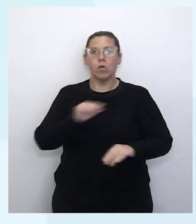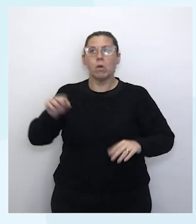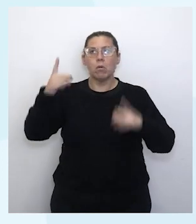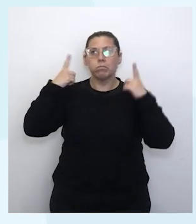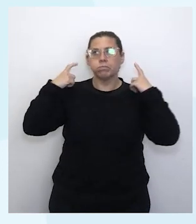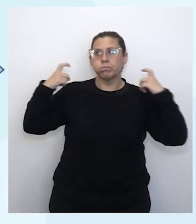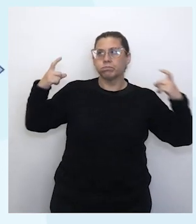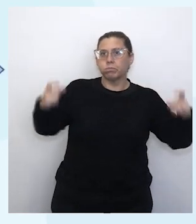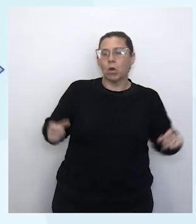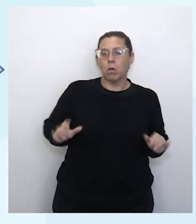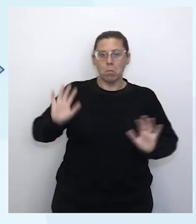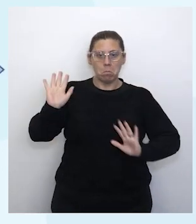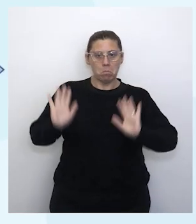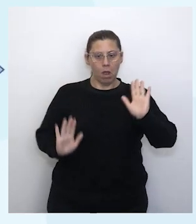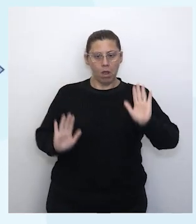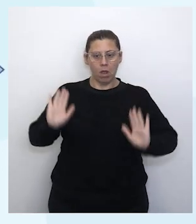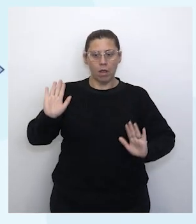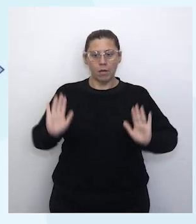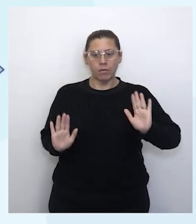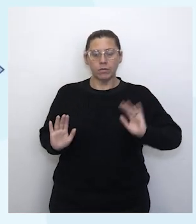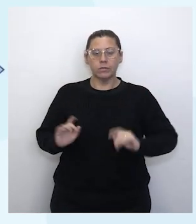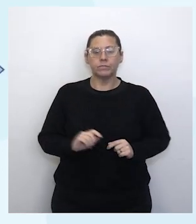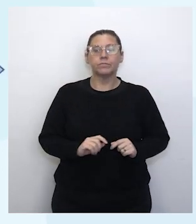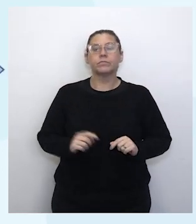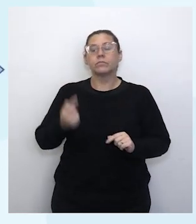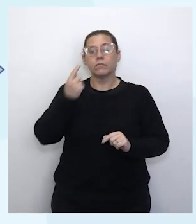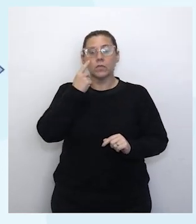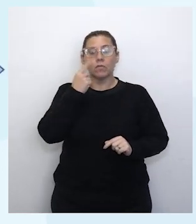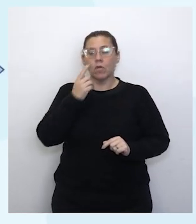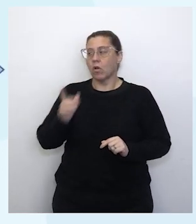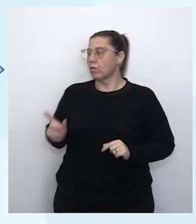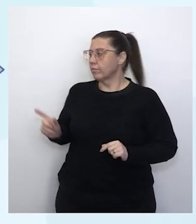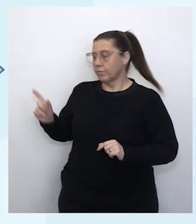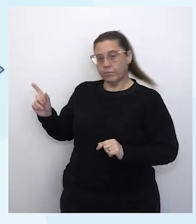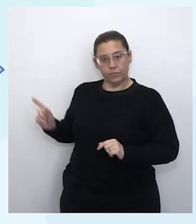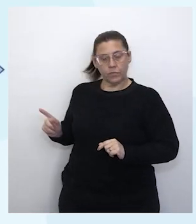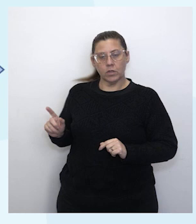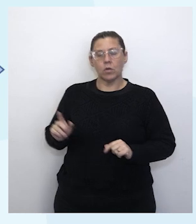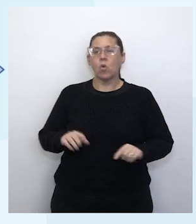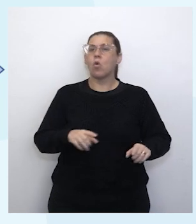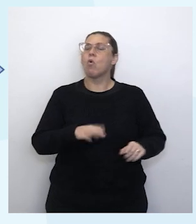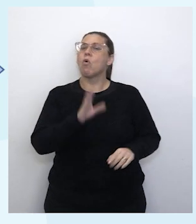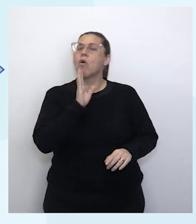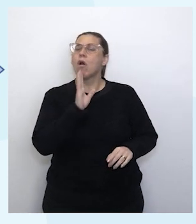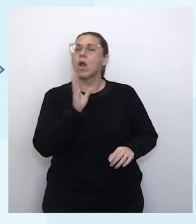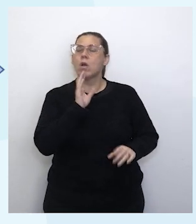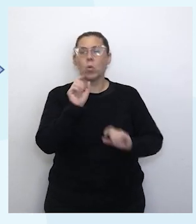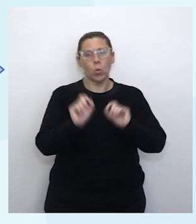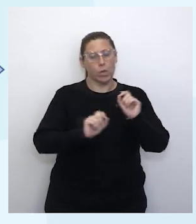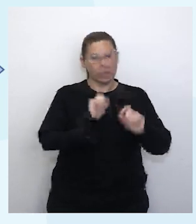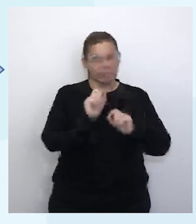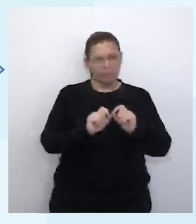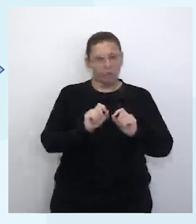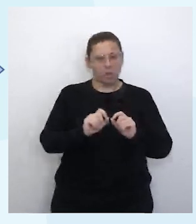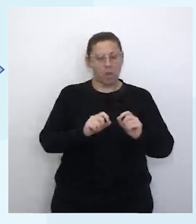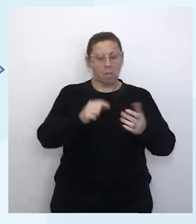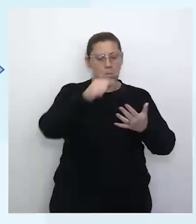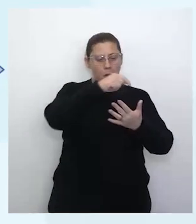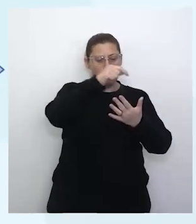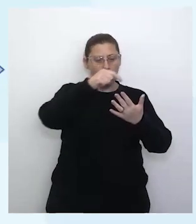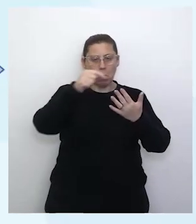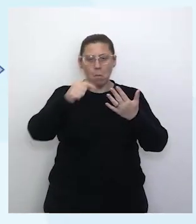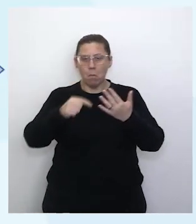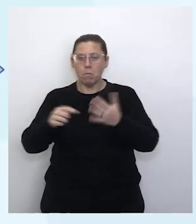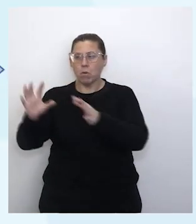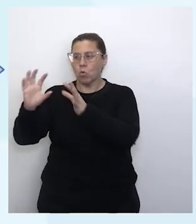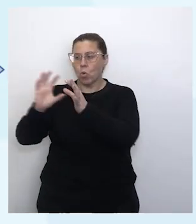e gestuais. Então, nós vamos pegar agora os nossos objetos de conhecimento, ou seja, aqueles conteúdos que a gente tem que